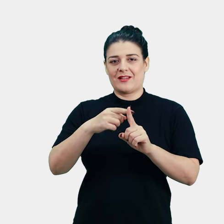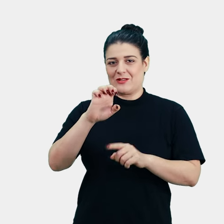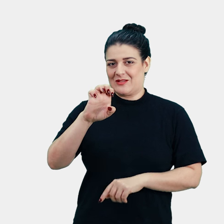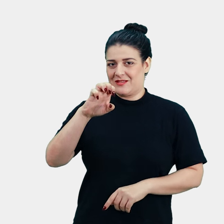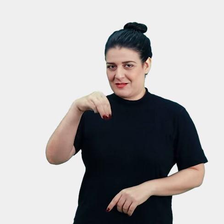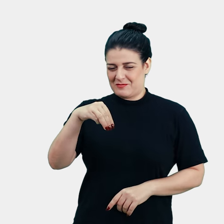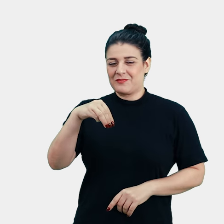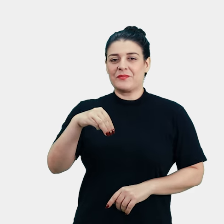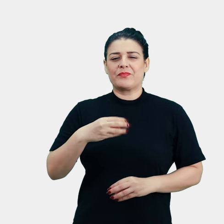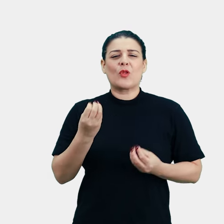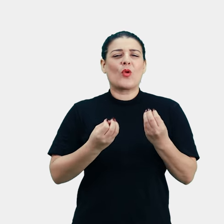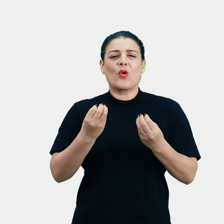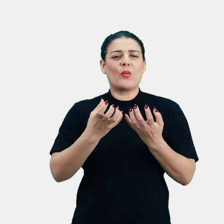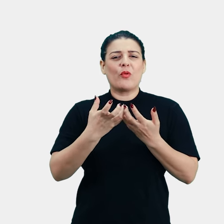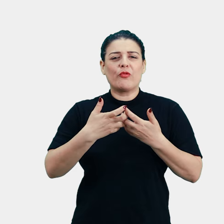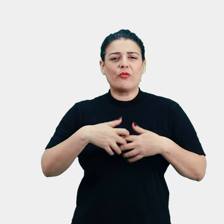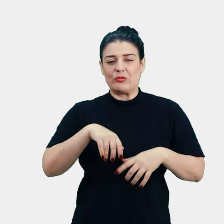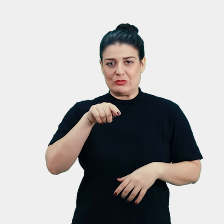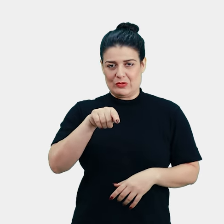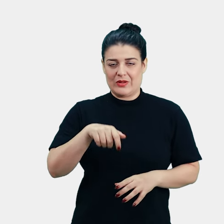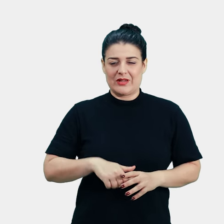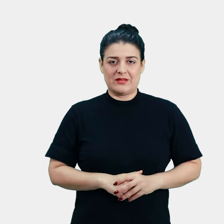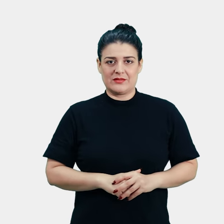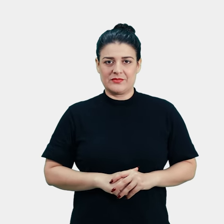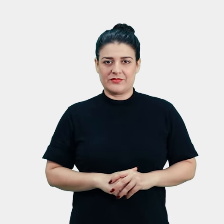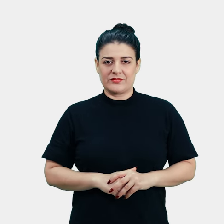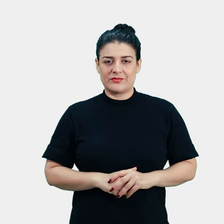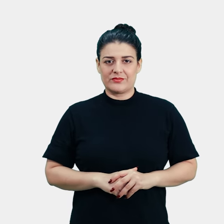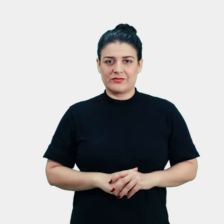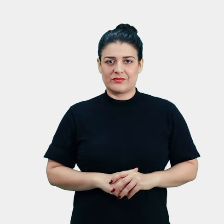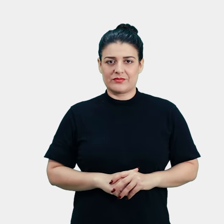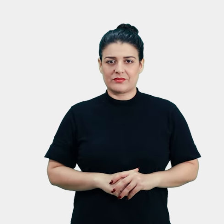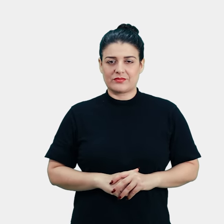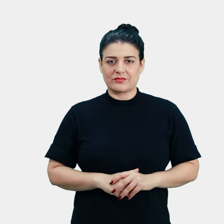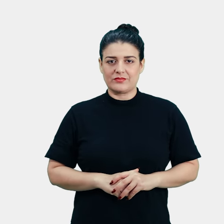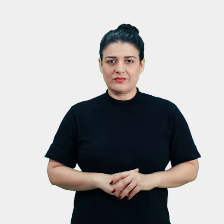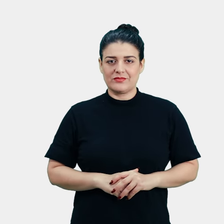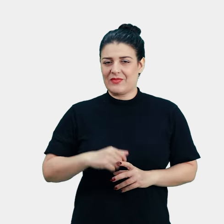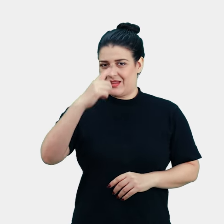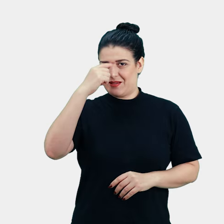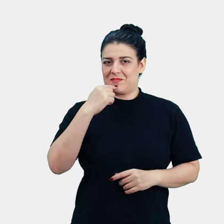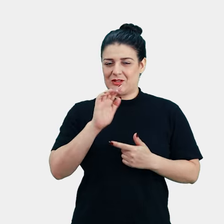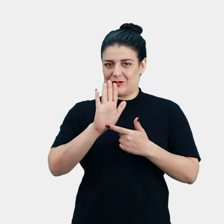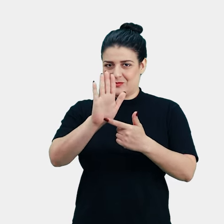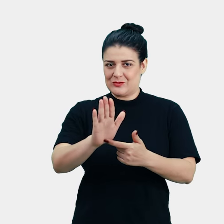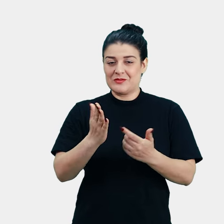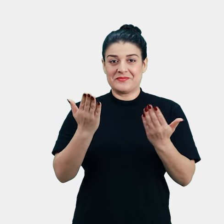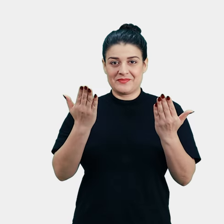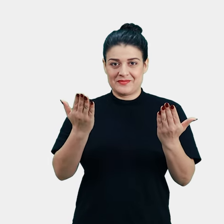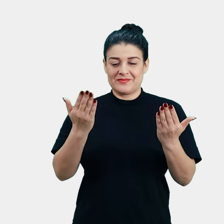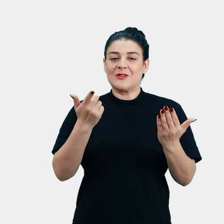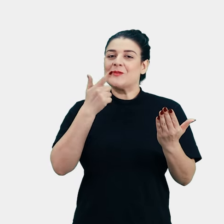E como é o funcionamento dessa fonte, tá? Então, aqui nessas imagens, né, nós